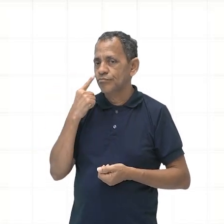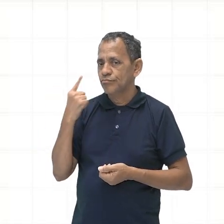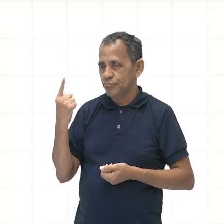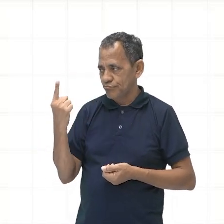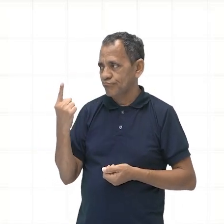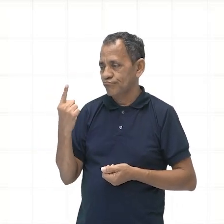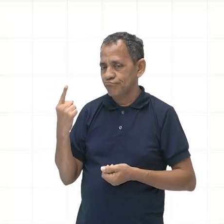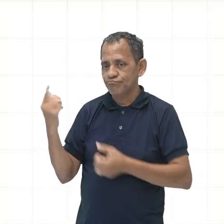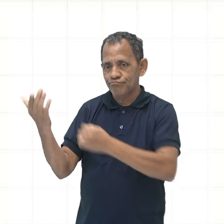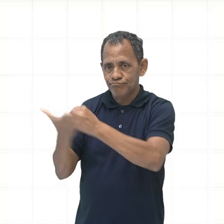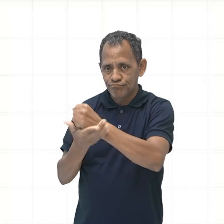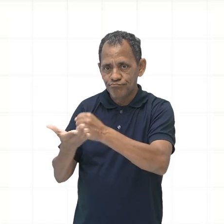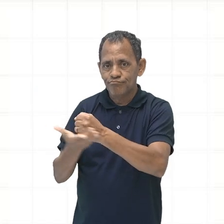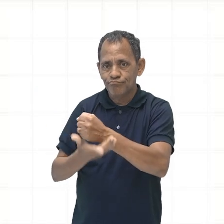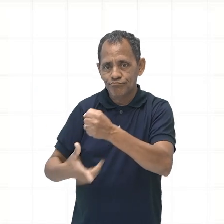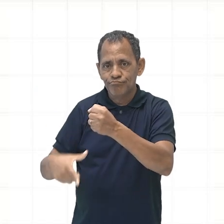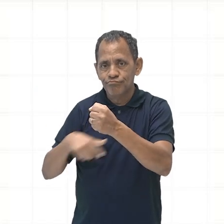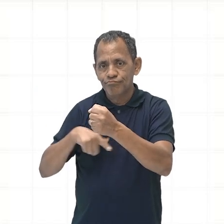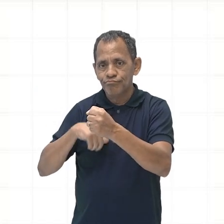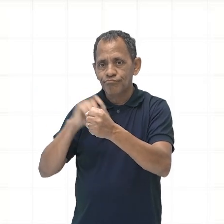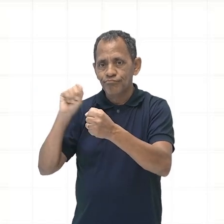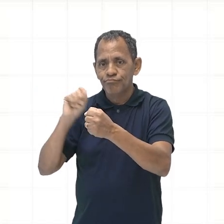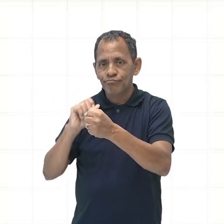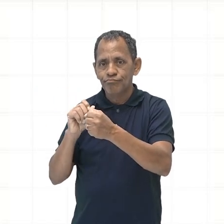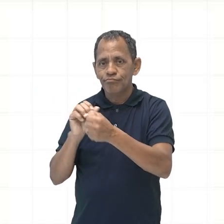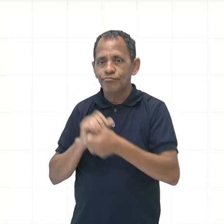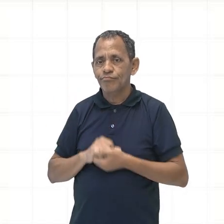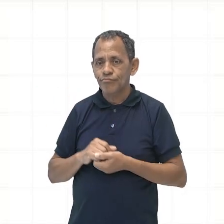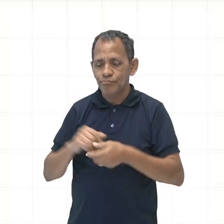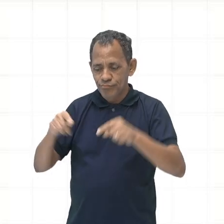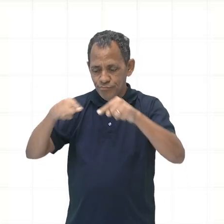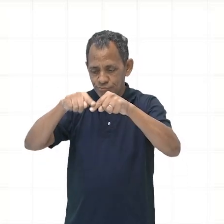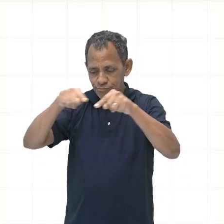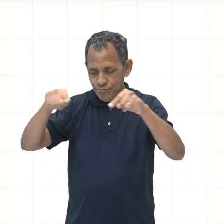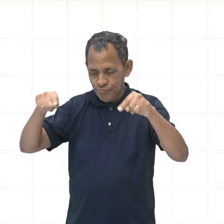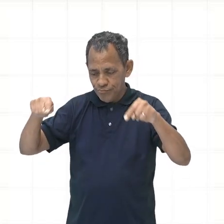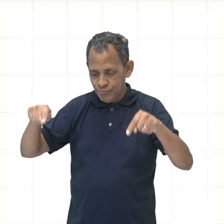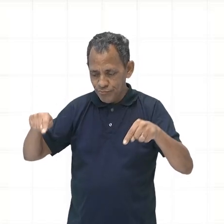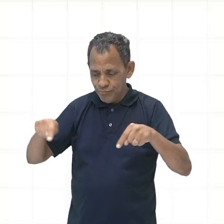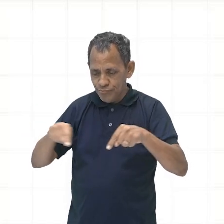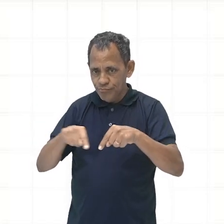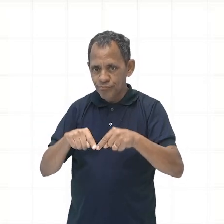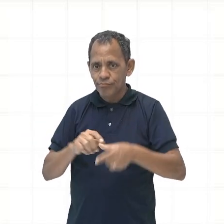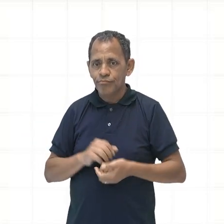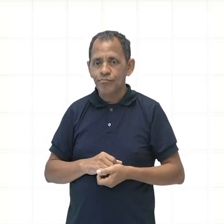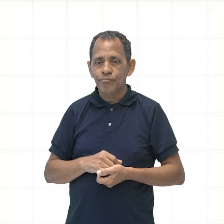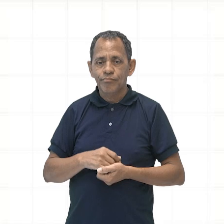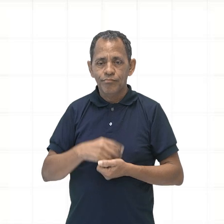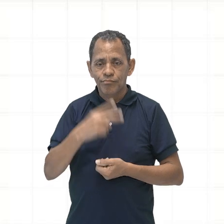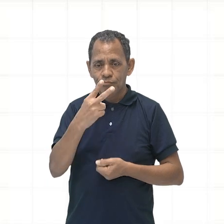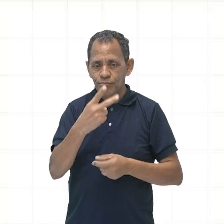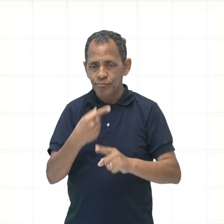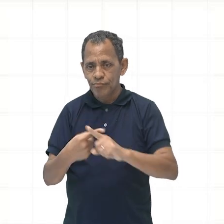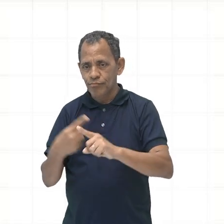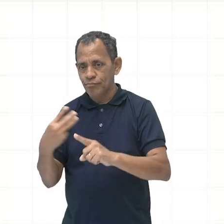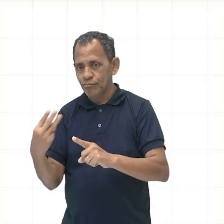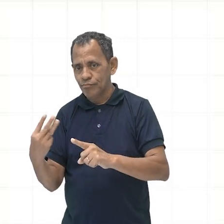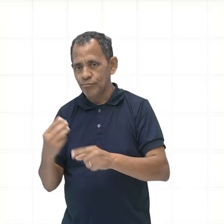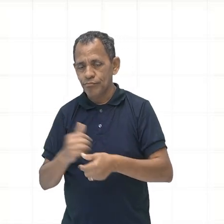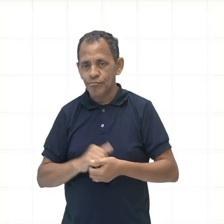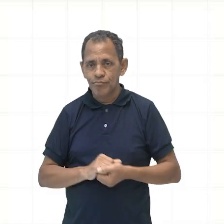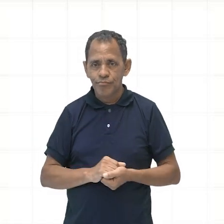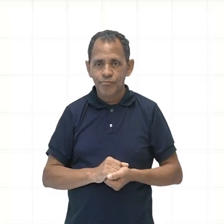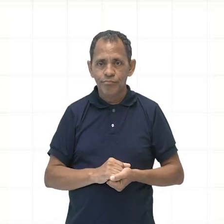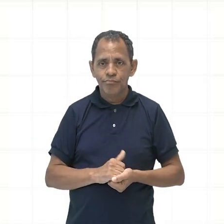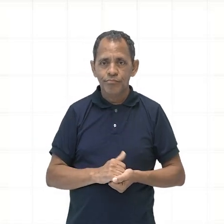essa base. Qual é a base? O formato dessa base? É um retângulo, né? 2 por 3. Então, aí é um